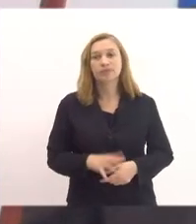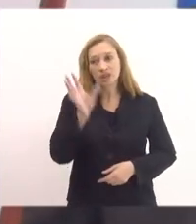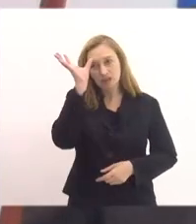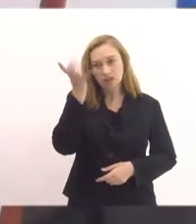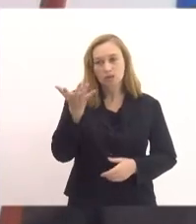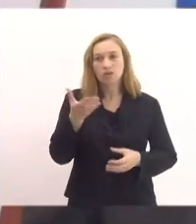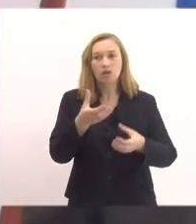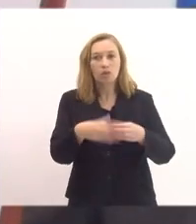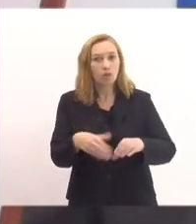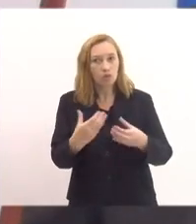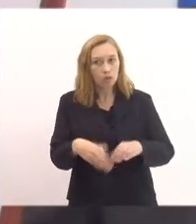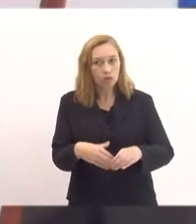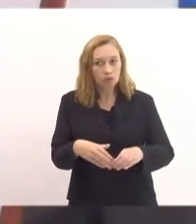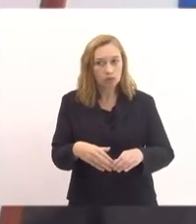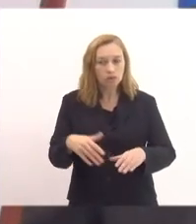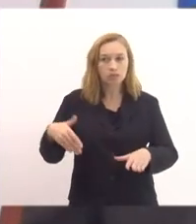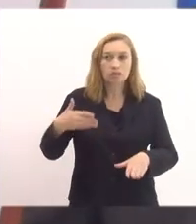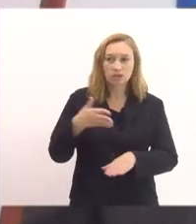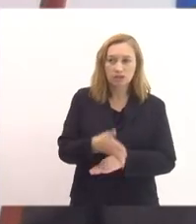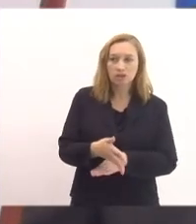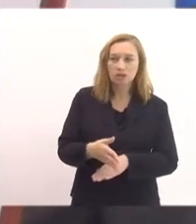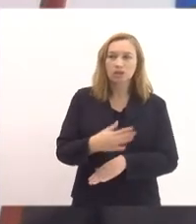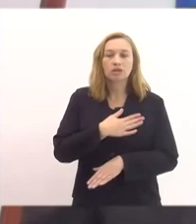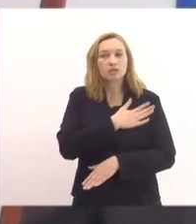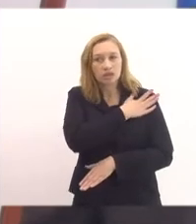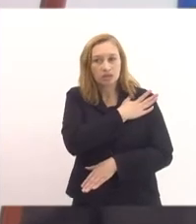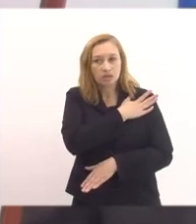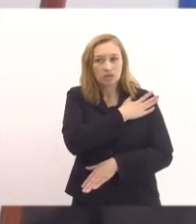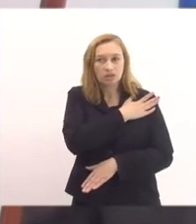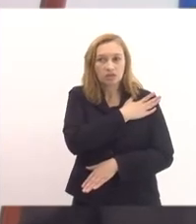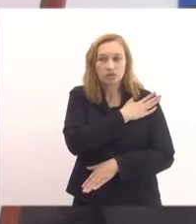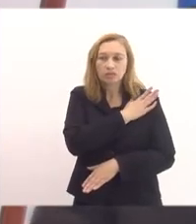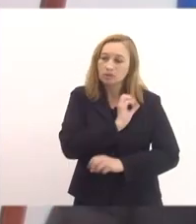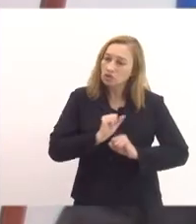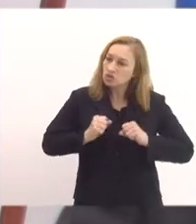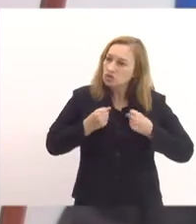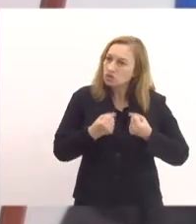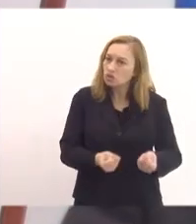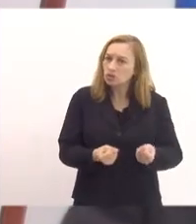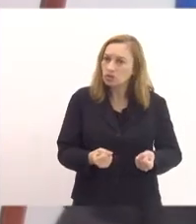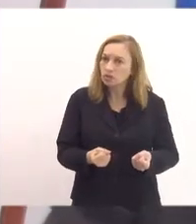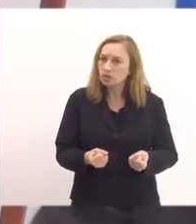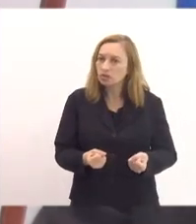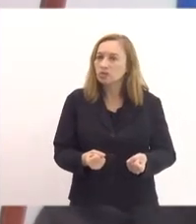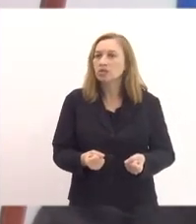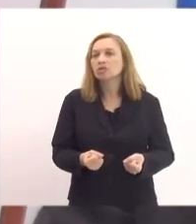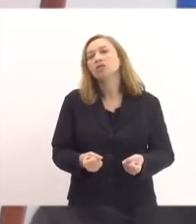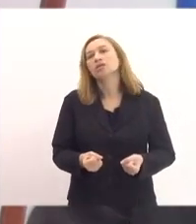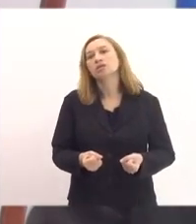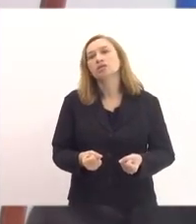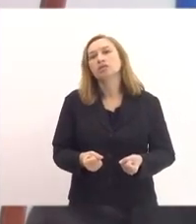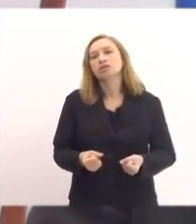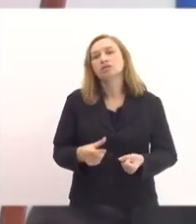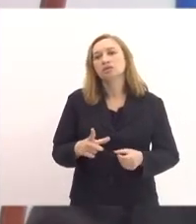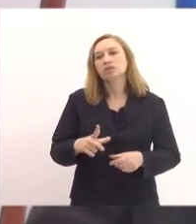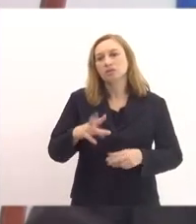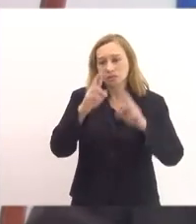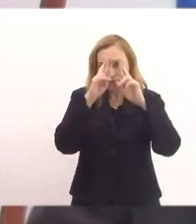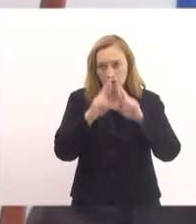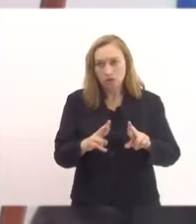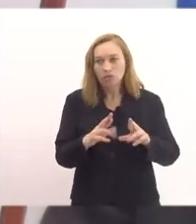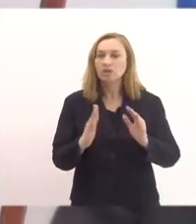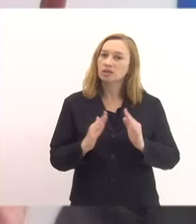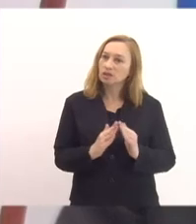resolver concurso para ingresso na carreira de militar, que são caras devocionados, vocacionados, e que tem que ter o respeito não só